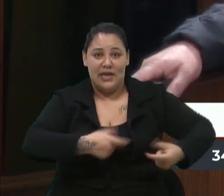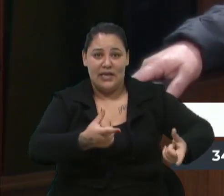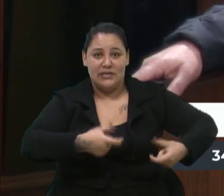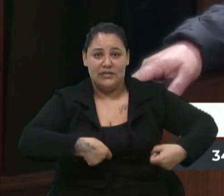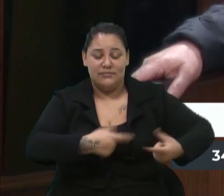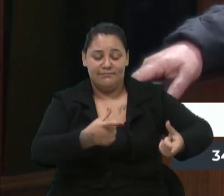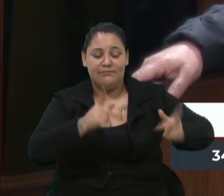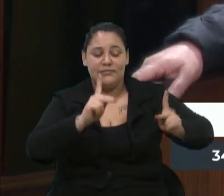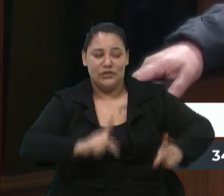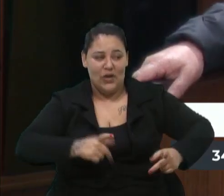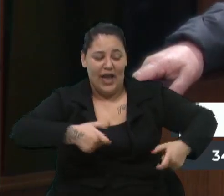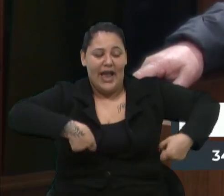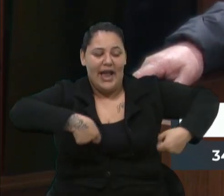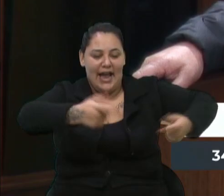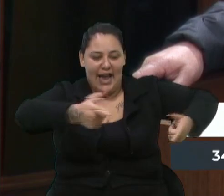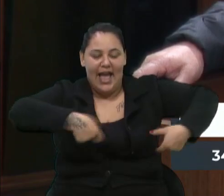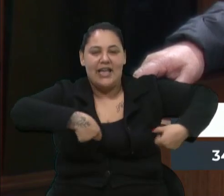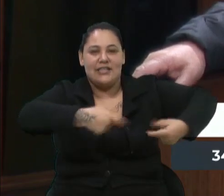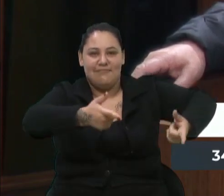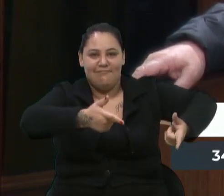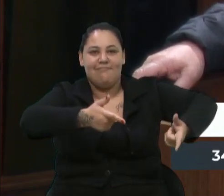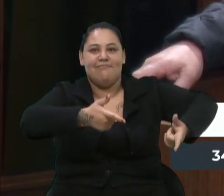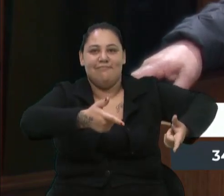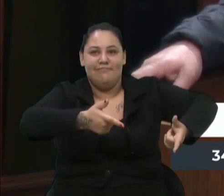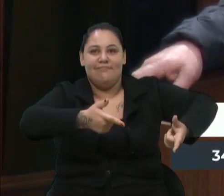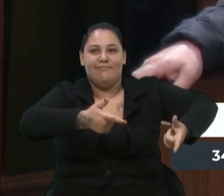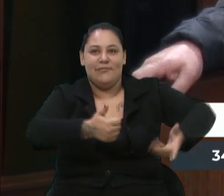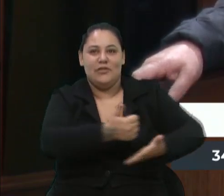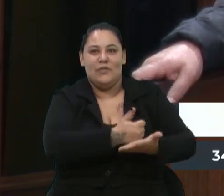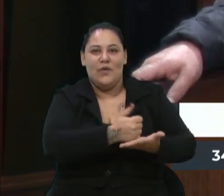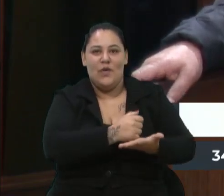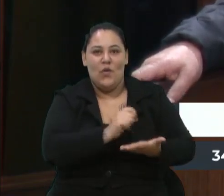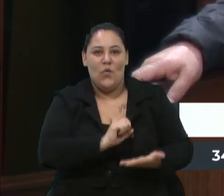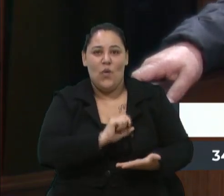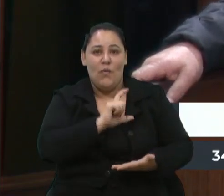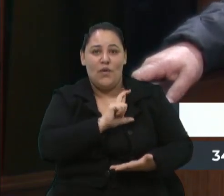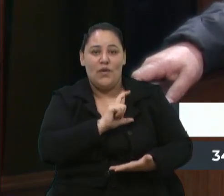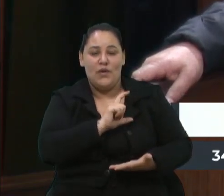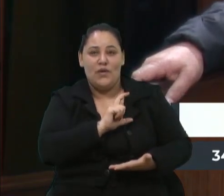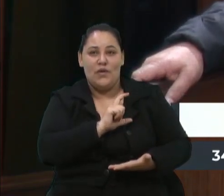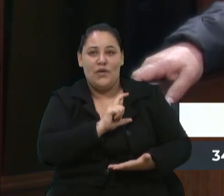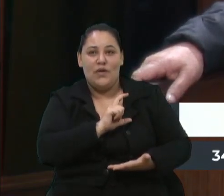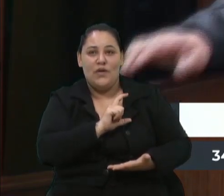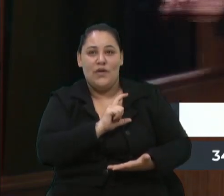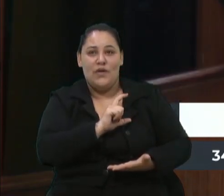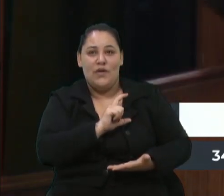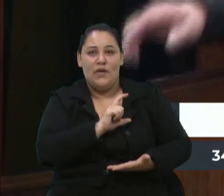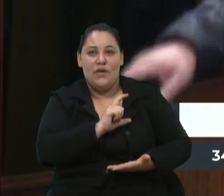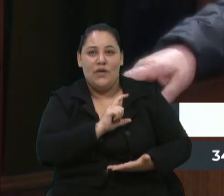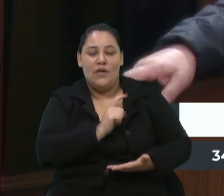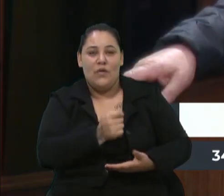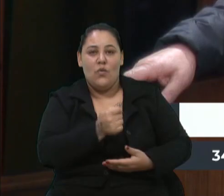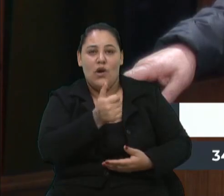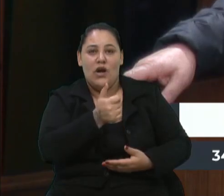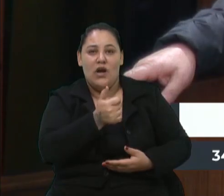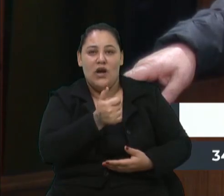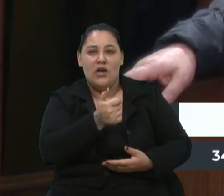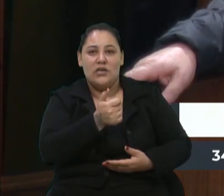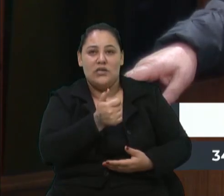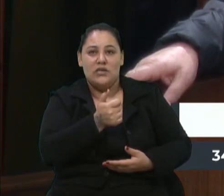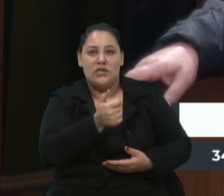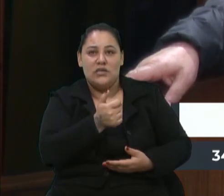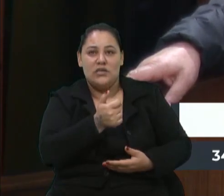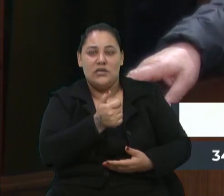mercado. Esse piso ainda é um dos pisos, é um dos aumentos mais... Chegou quase no